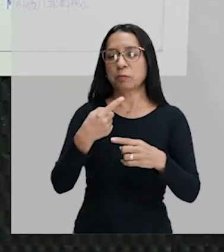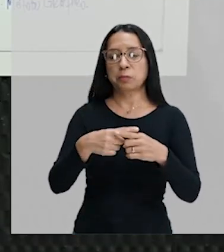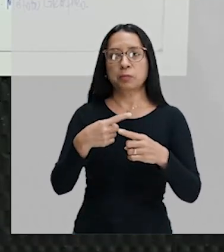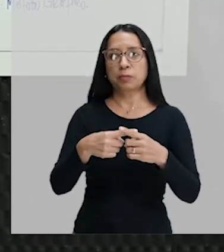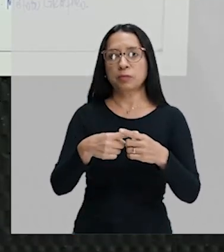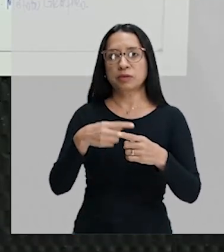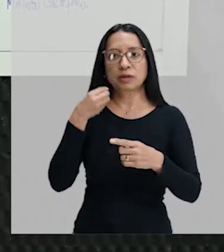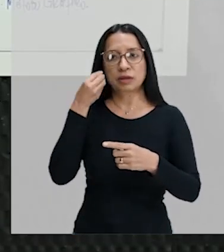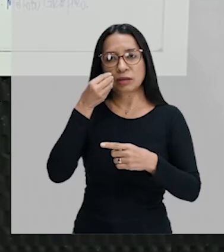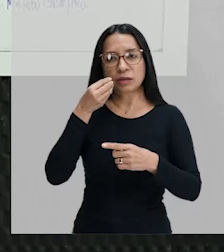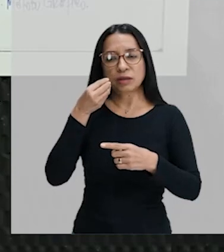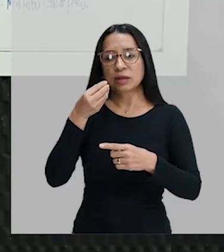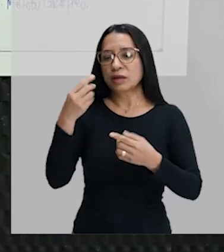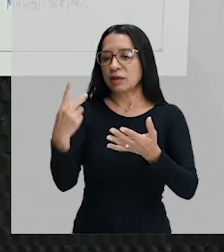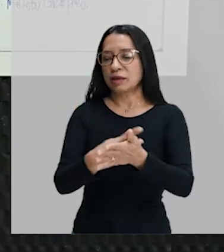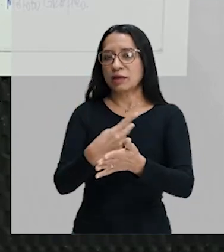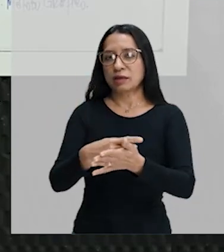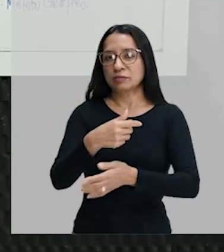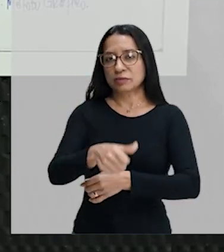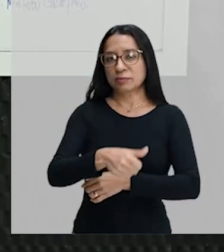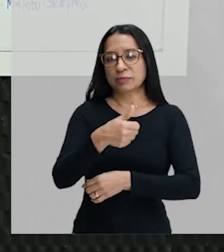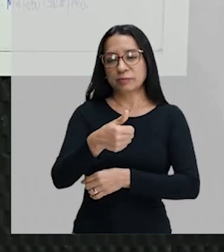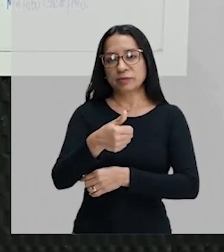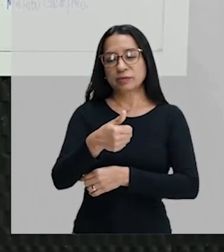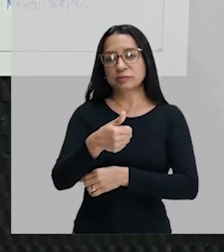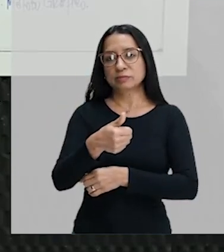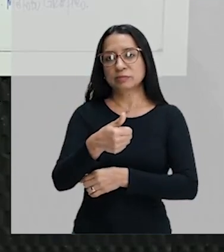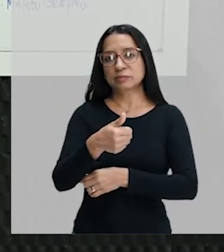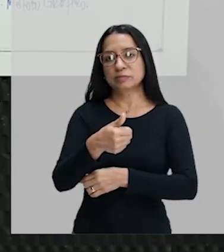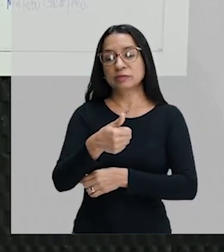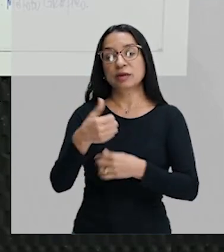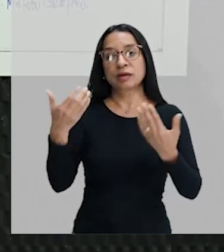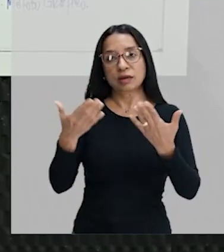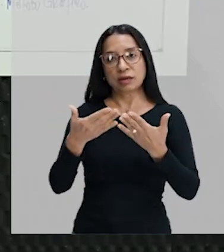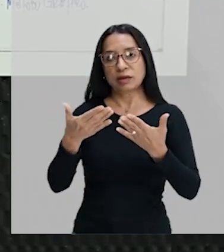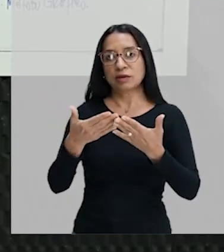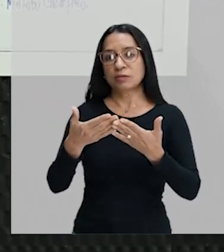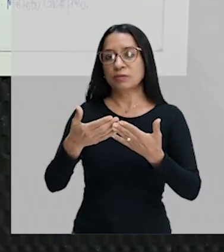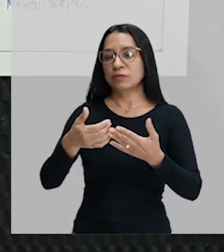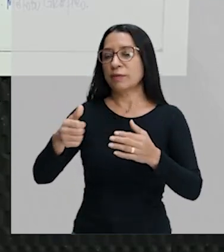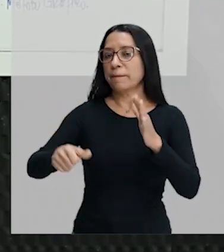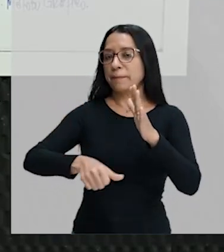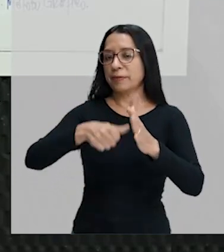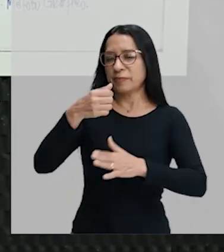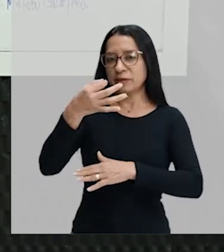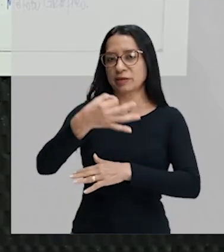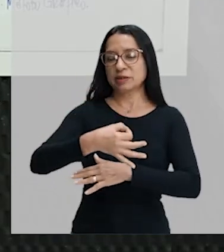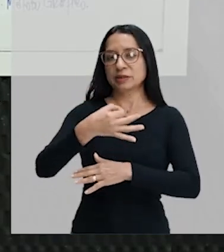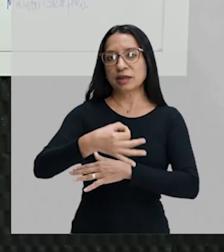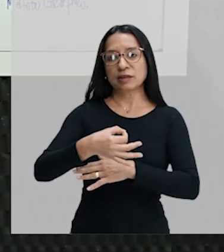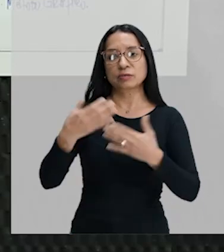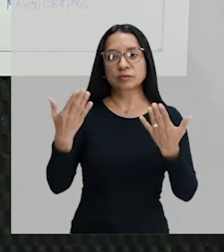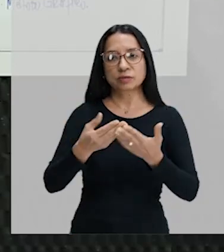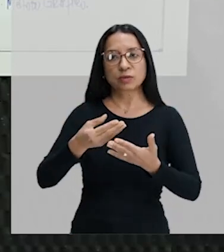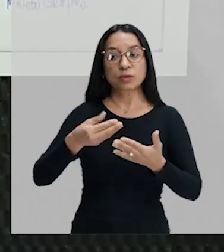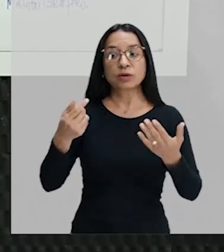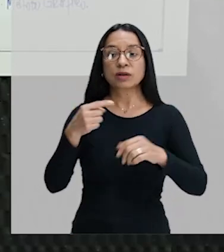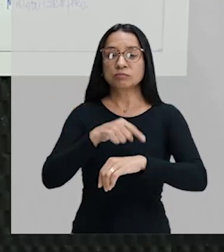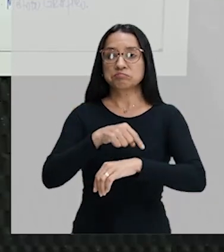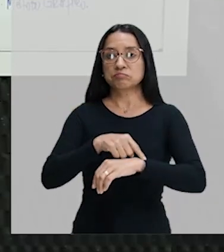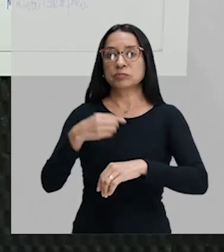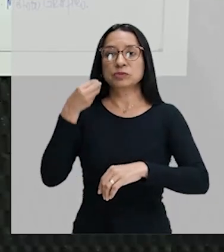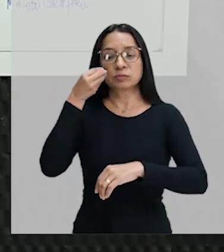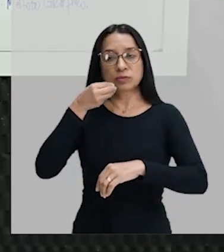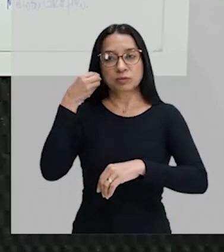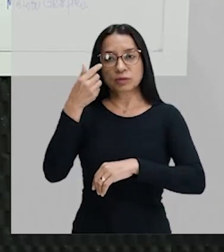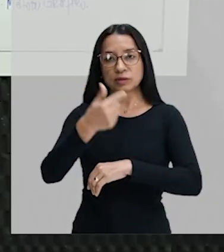primeira. Mas como deu certo na primeira, aí eu testo a segunda, obrigatoriamente. Então, a segunda é x